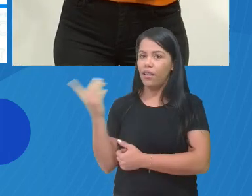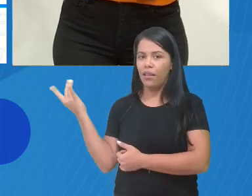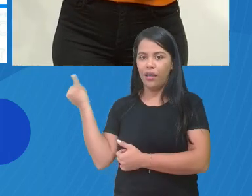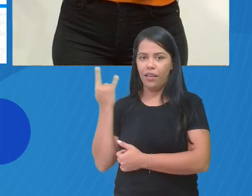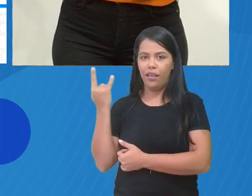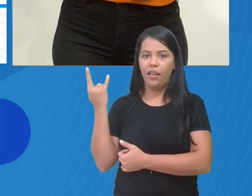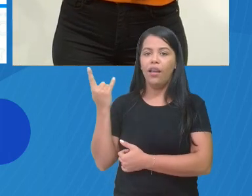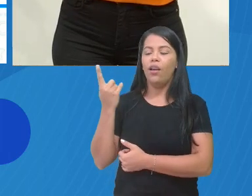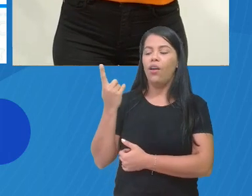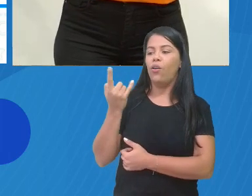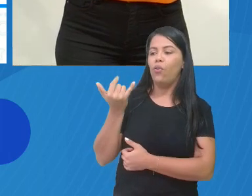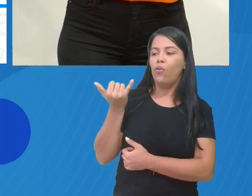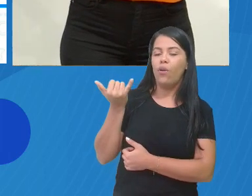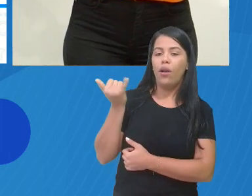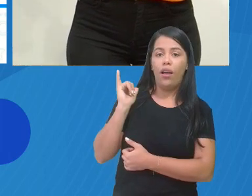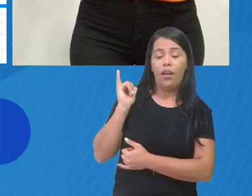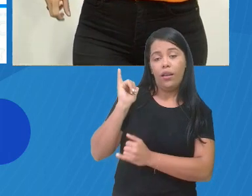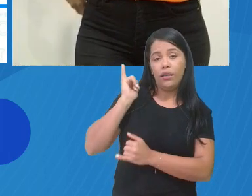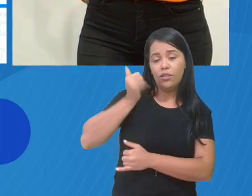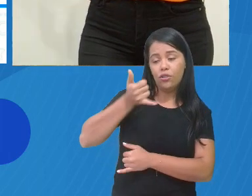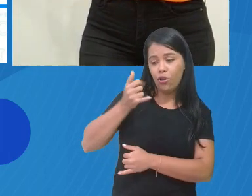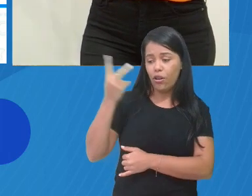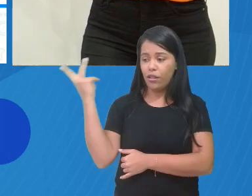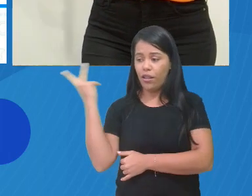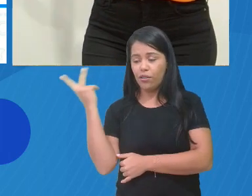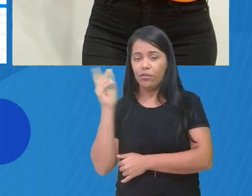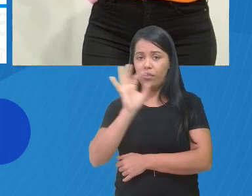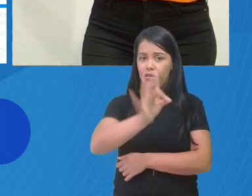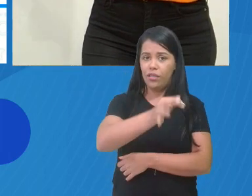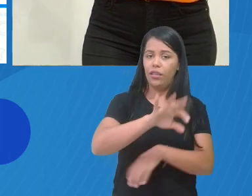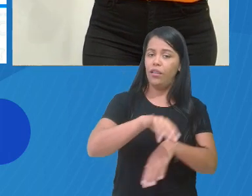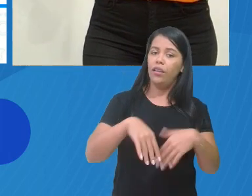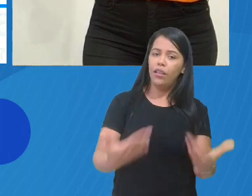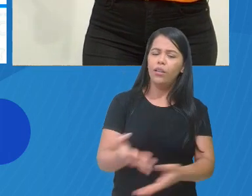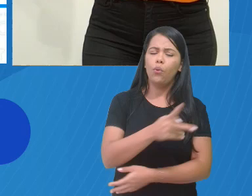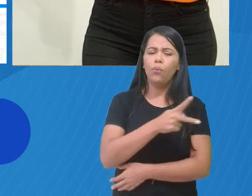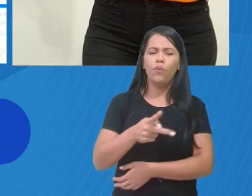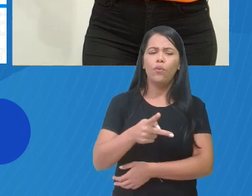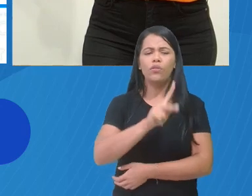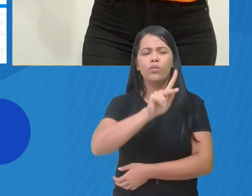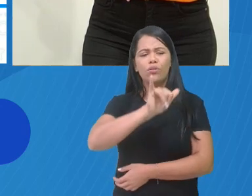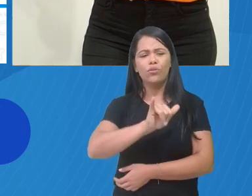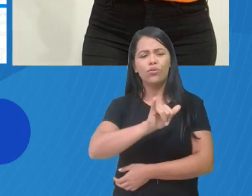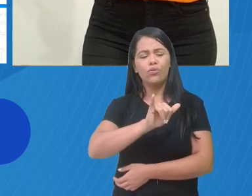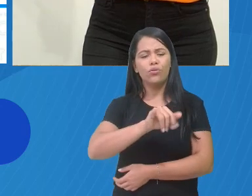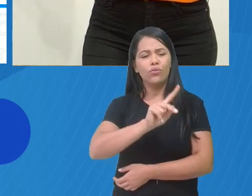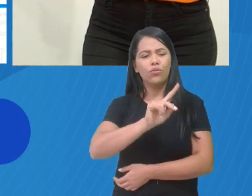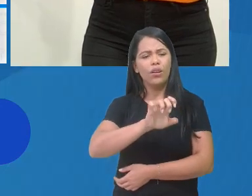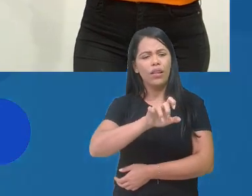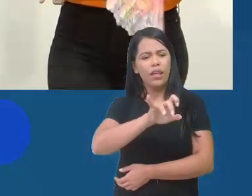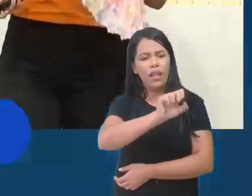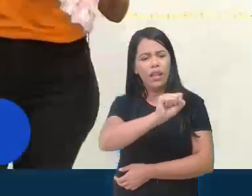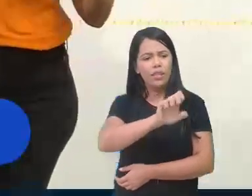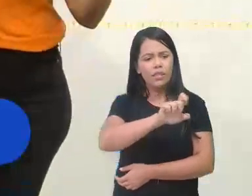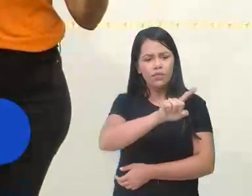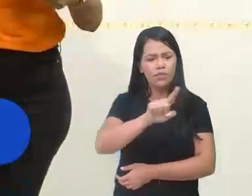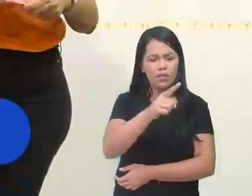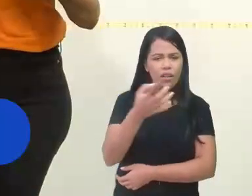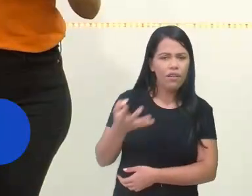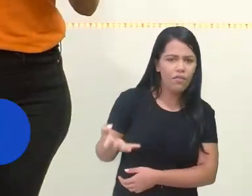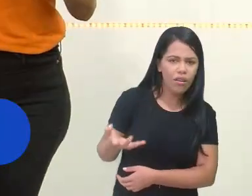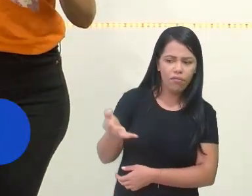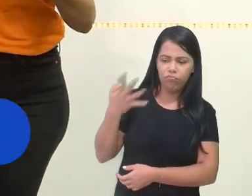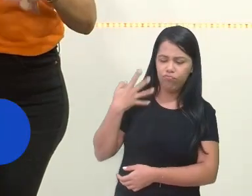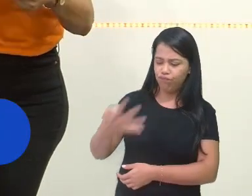Kianda e da Kissimbi. E, professora Keise, por que você estava segurando o leque no início das